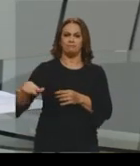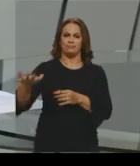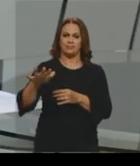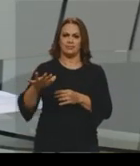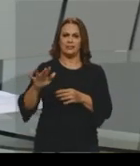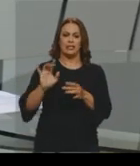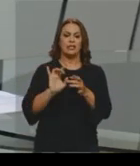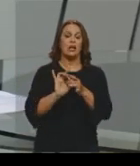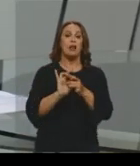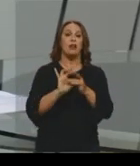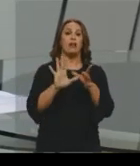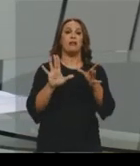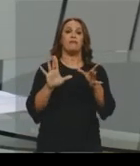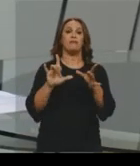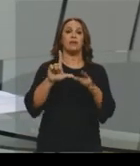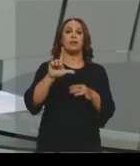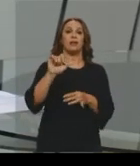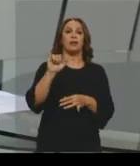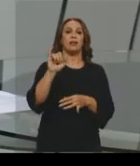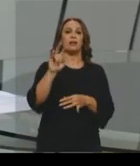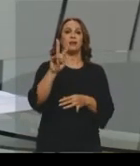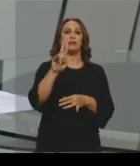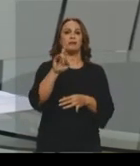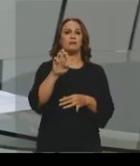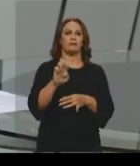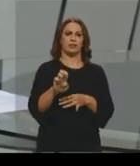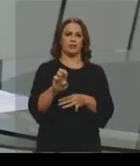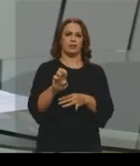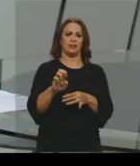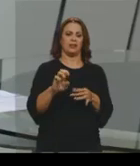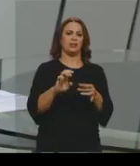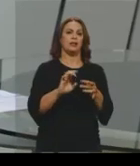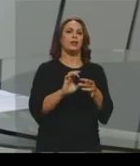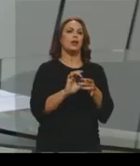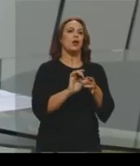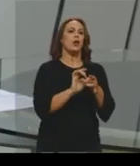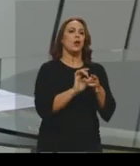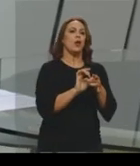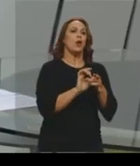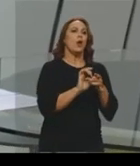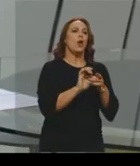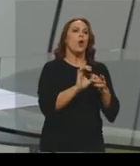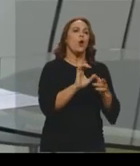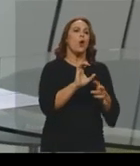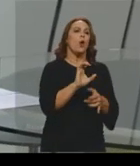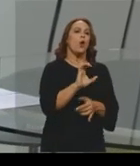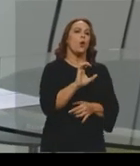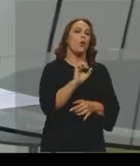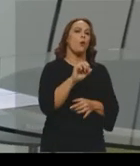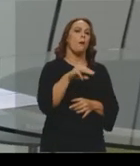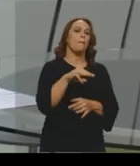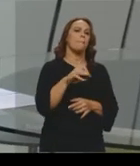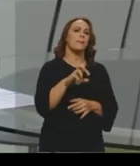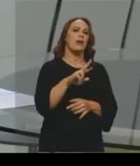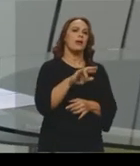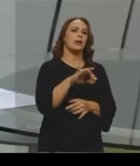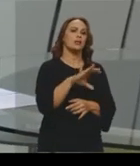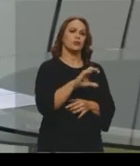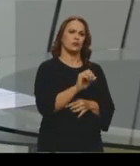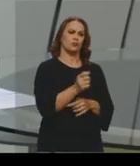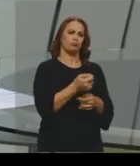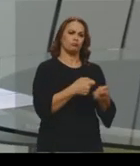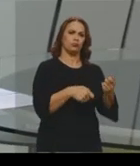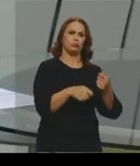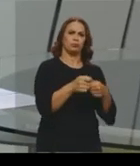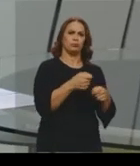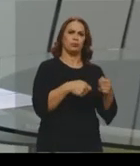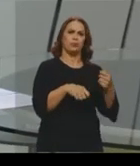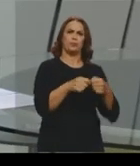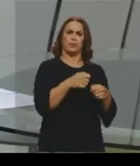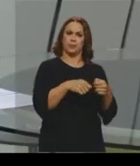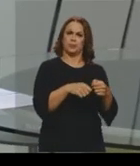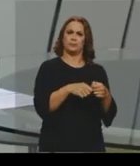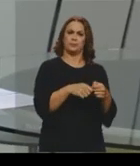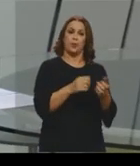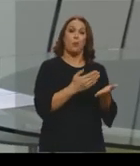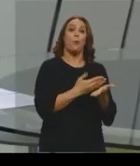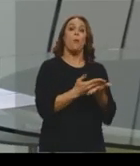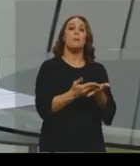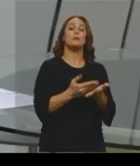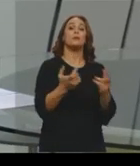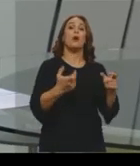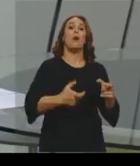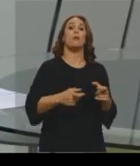Unidos, né? E propunha uma área de livre comércio que abrangesse todo o continente. Contudo,